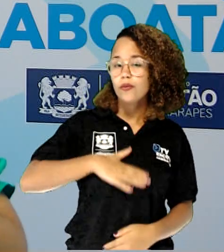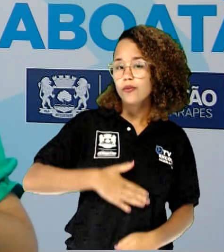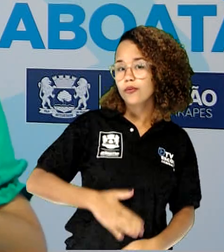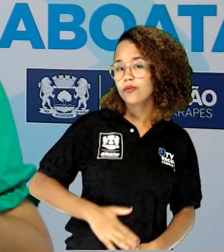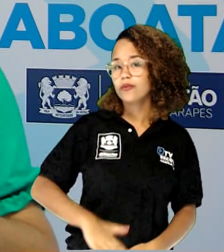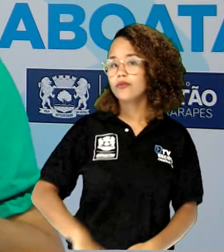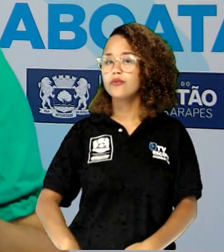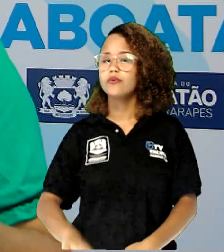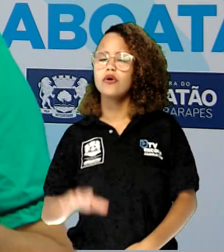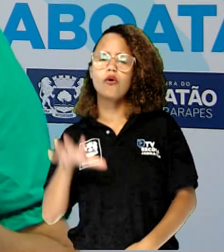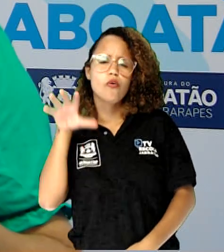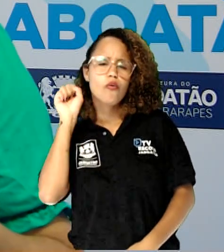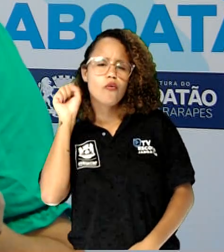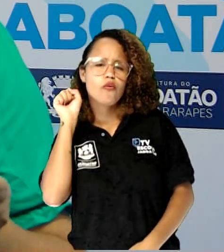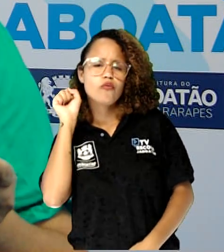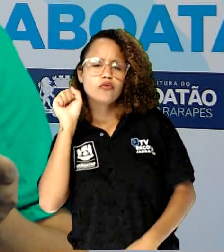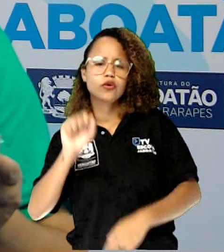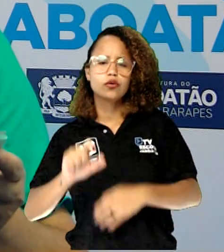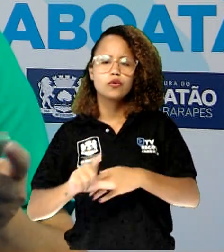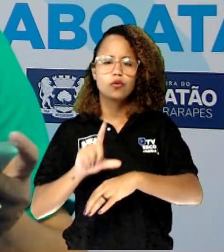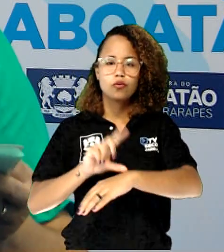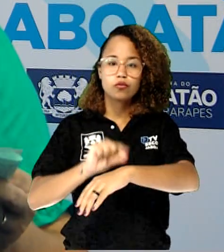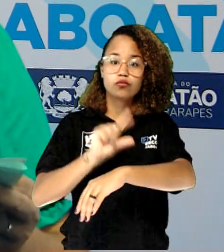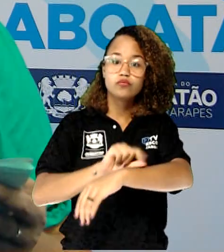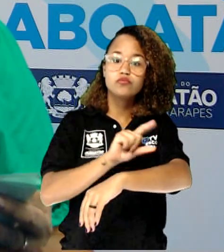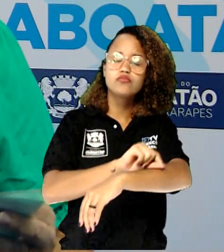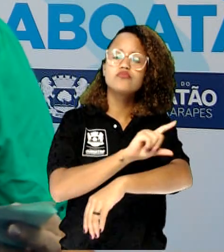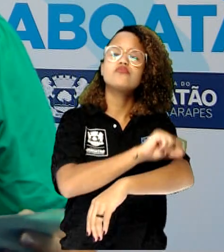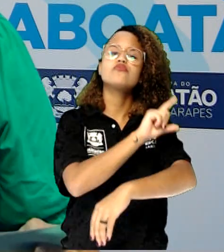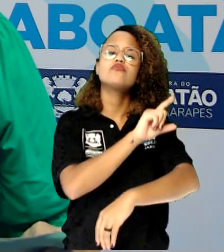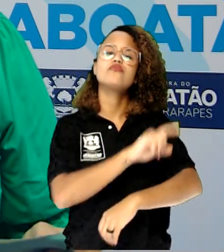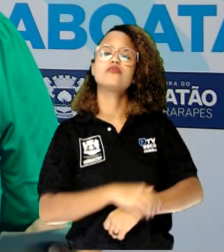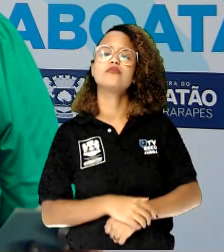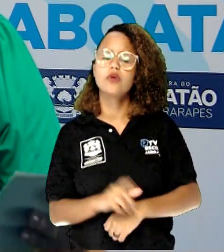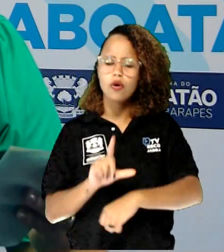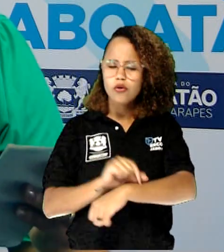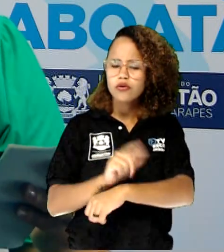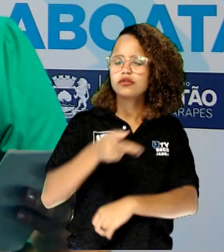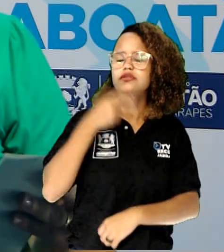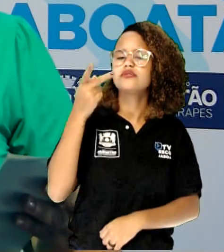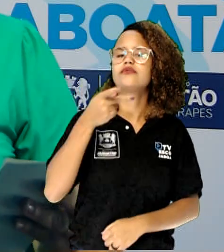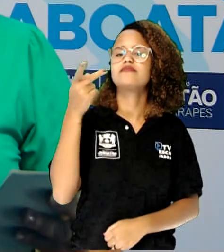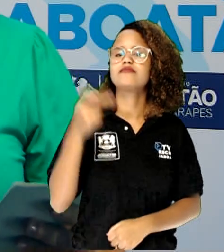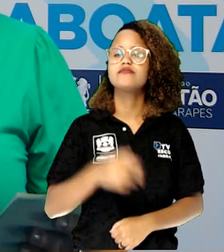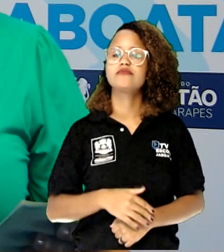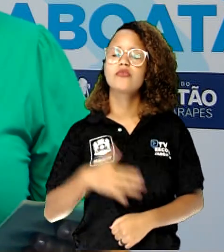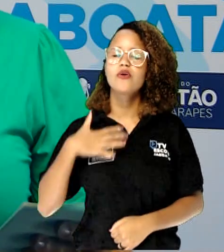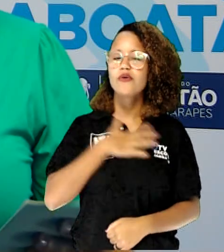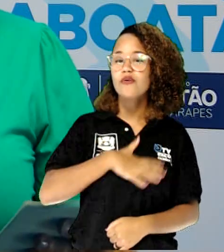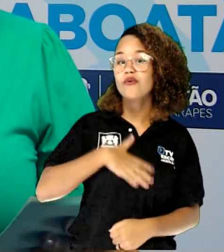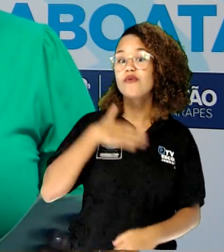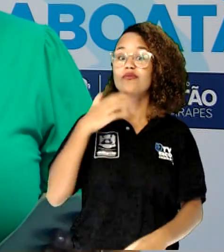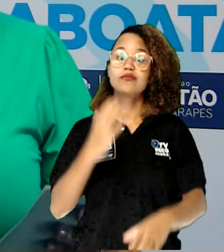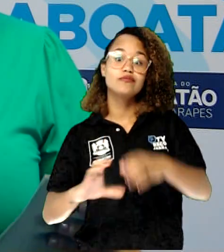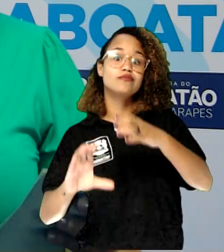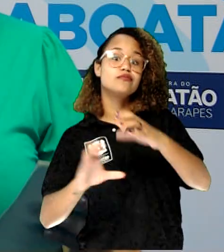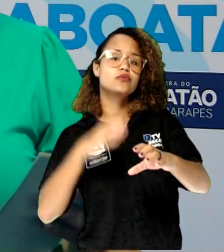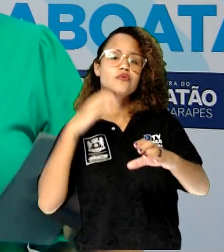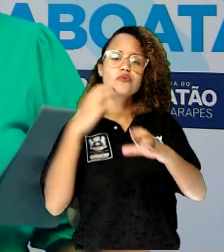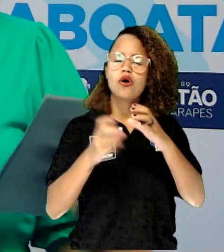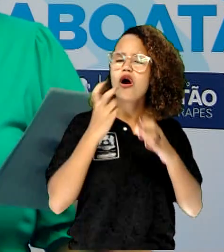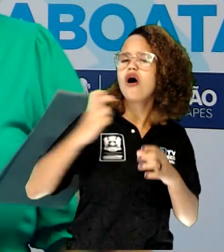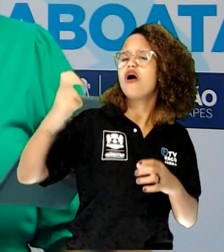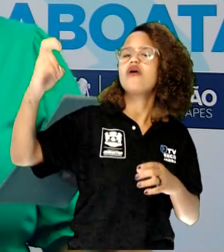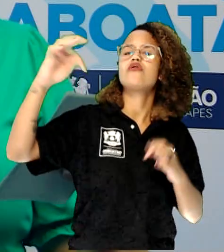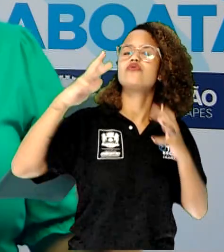toa, quando ouviu o senhor grilo cantando a sua loa. E o grilo dizia assim. Gosto de cantar bem alto, que é